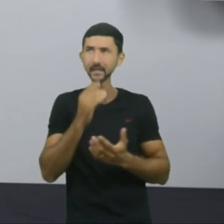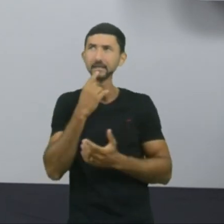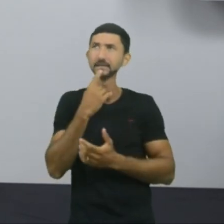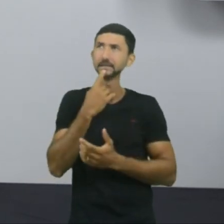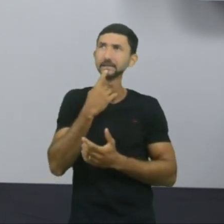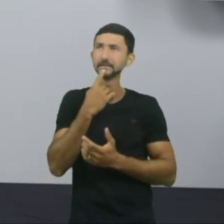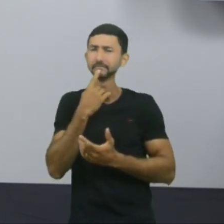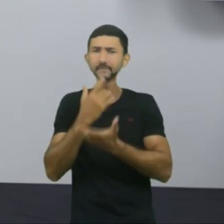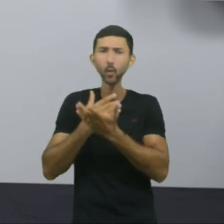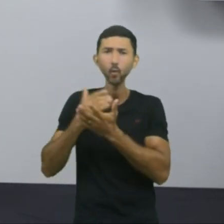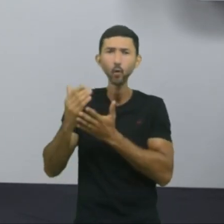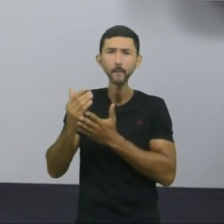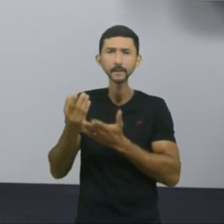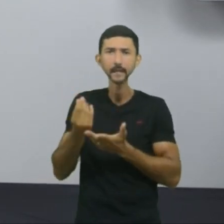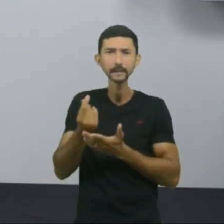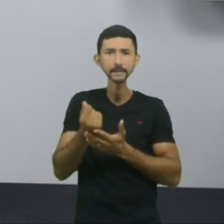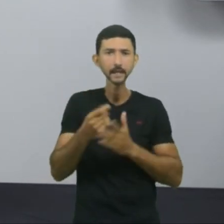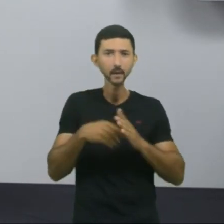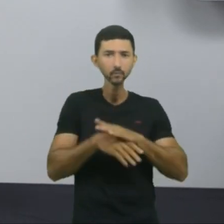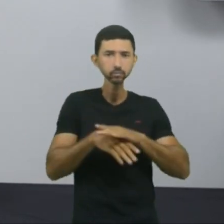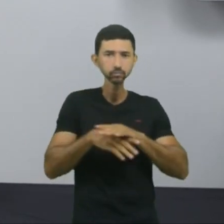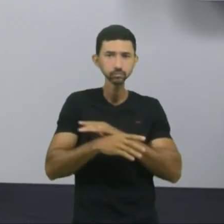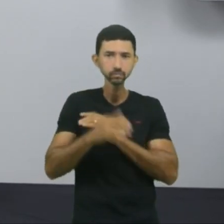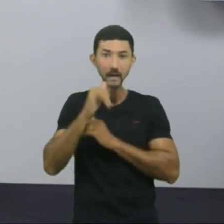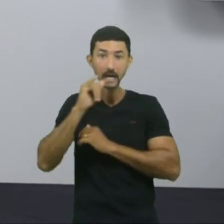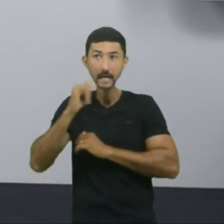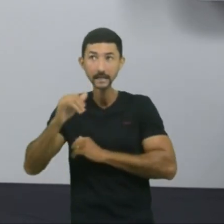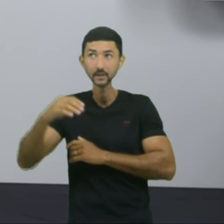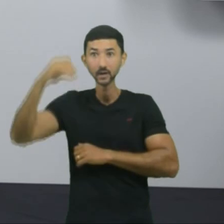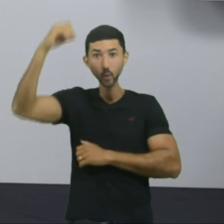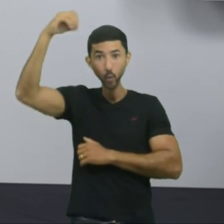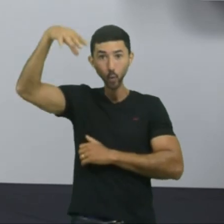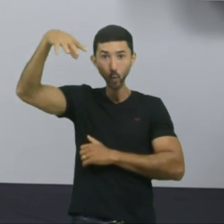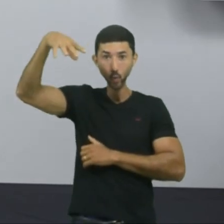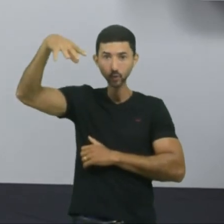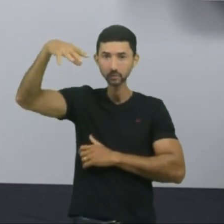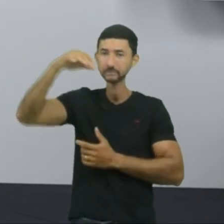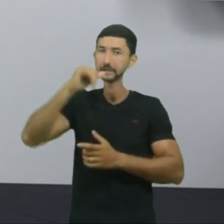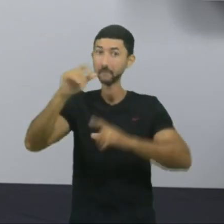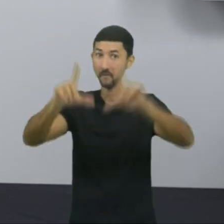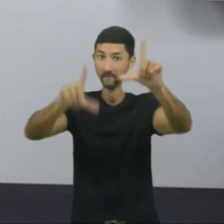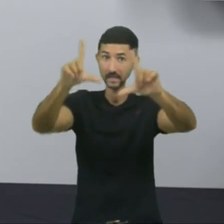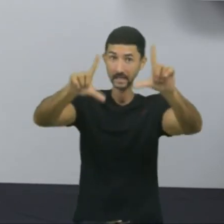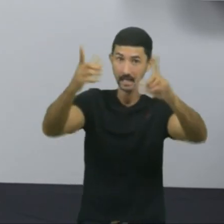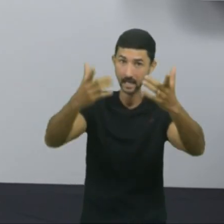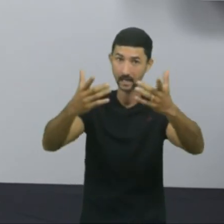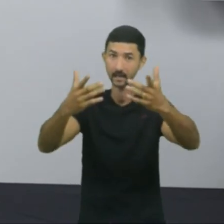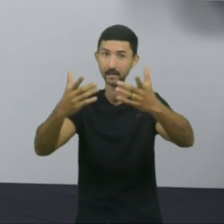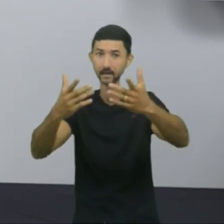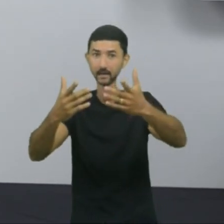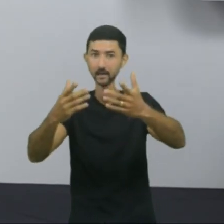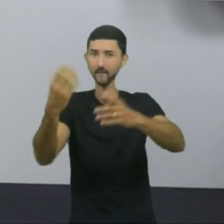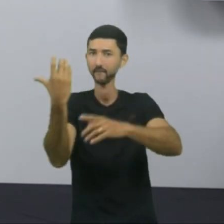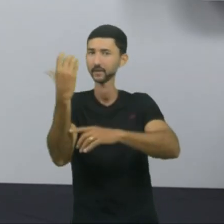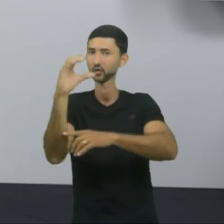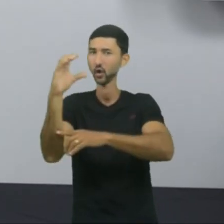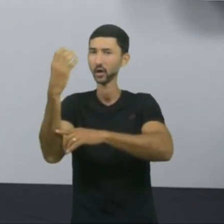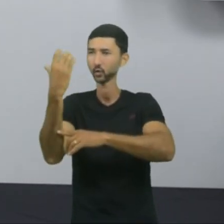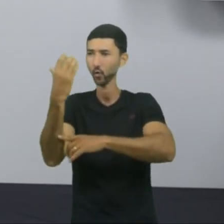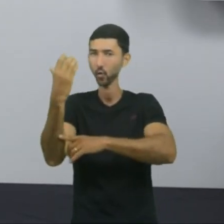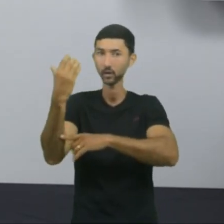começar economizando a própria energia elétrica? Desligando a TV ou o ventilador quando eu não estiver